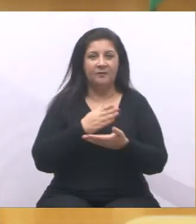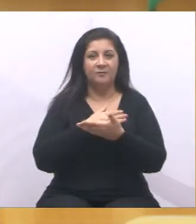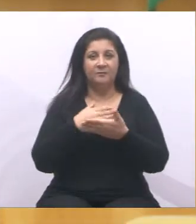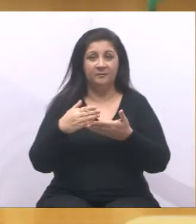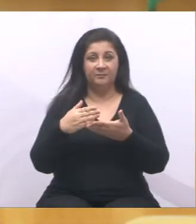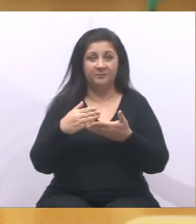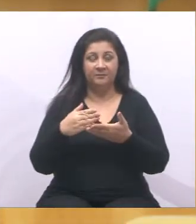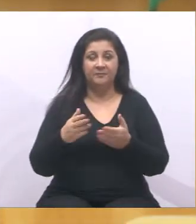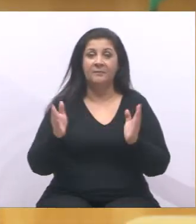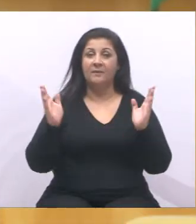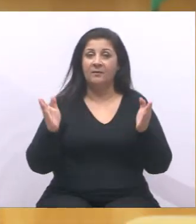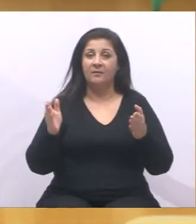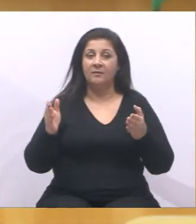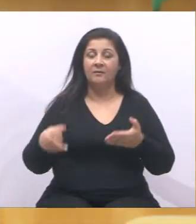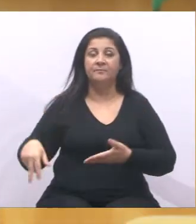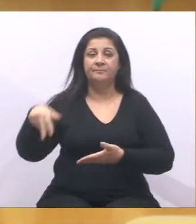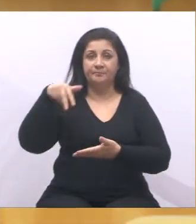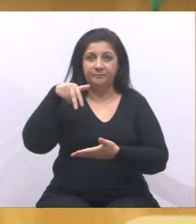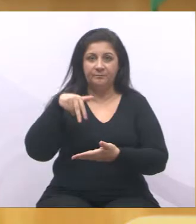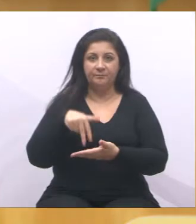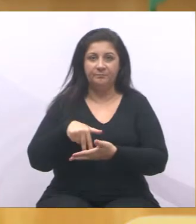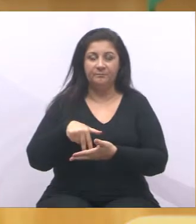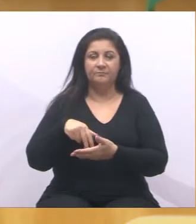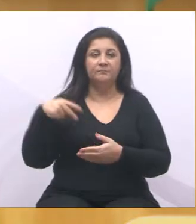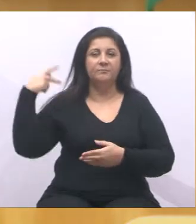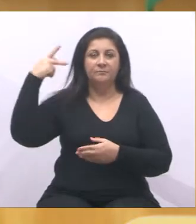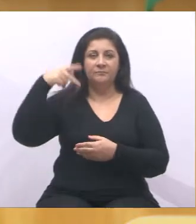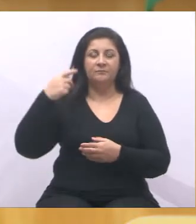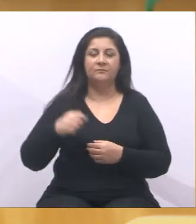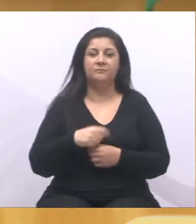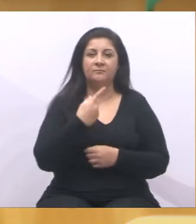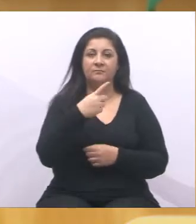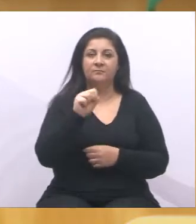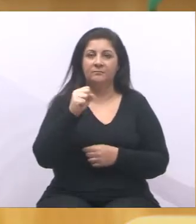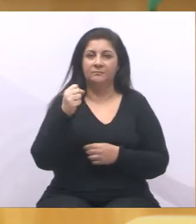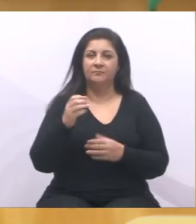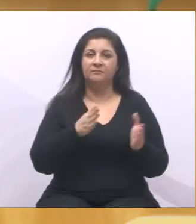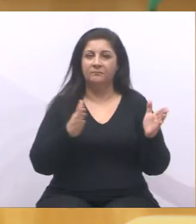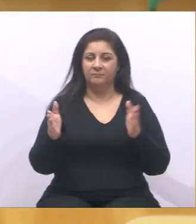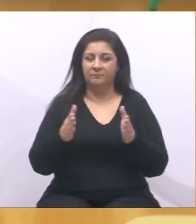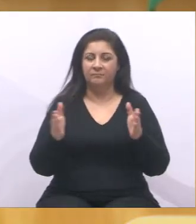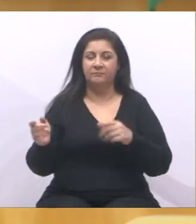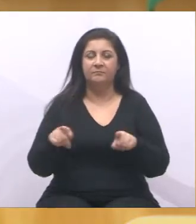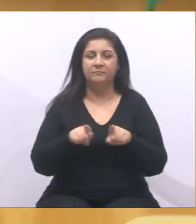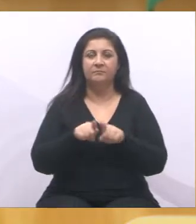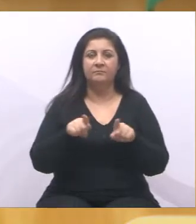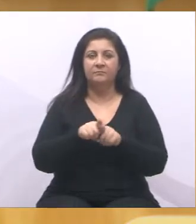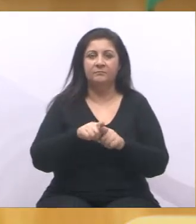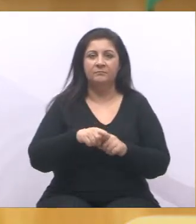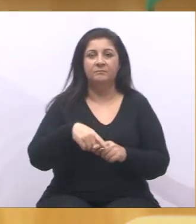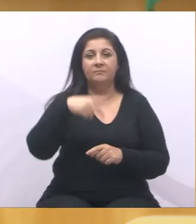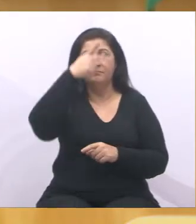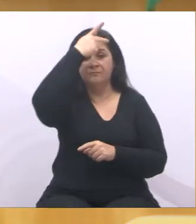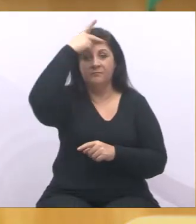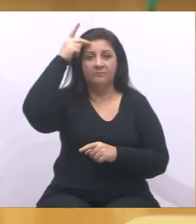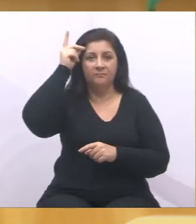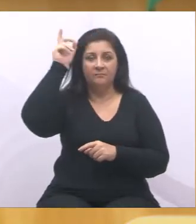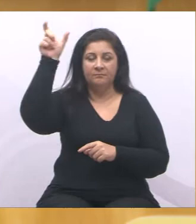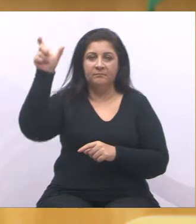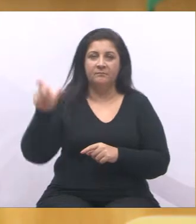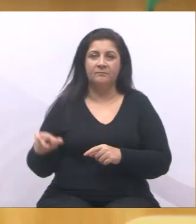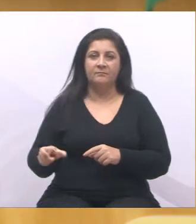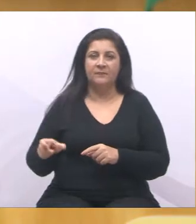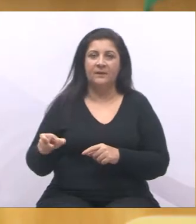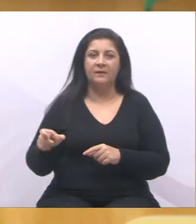de posse dos vereadores da 18ª Legislatura e do prefeito municipal Isaías José de Santana.